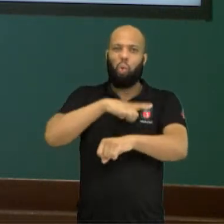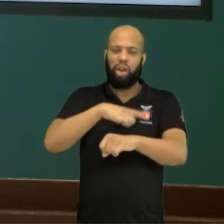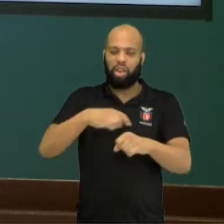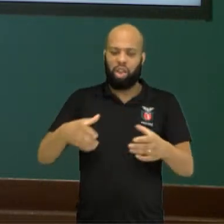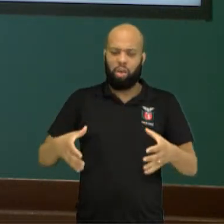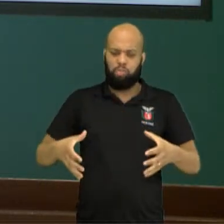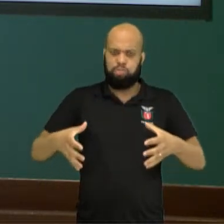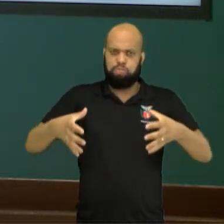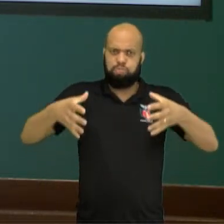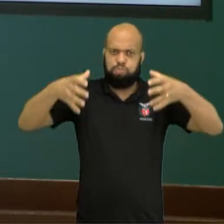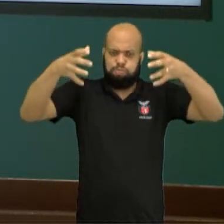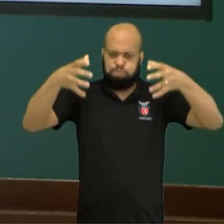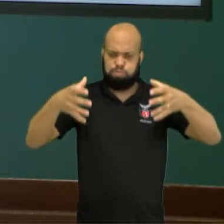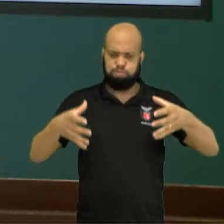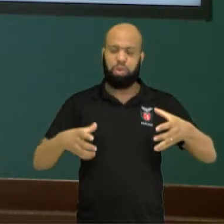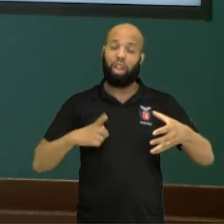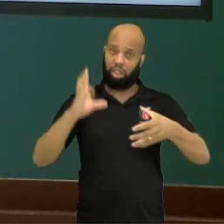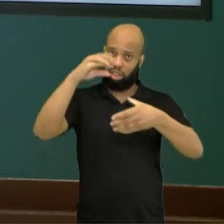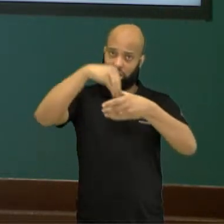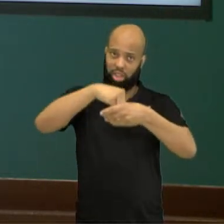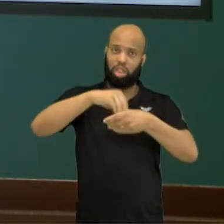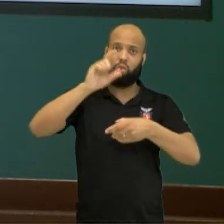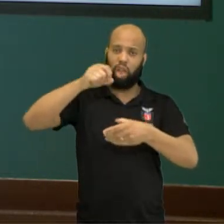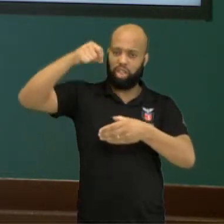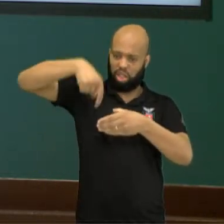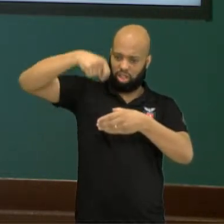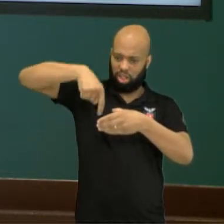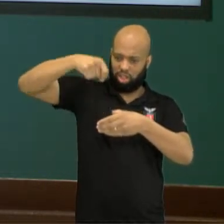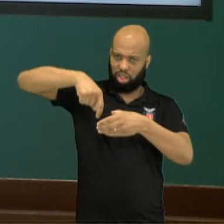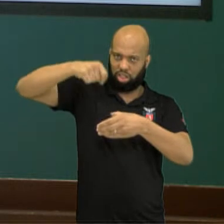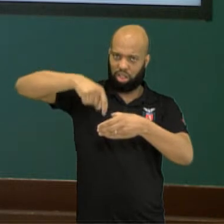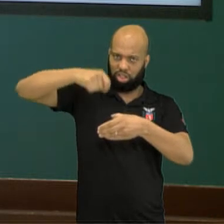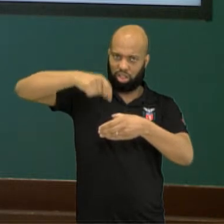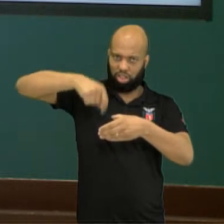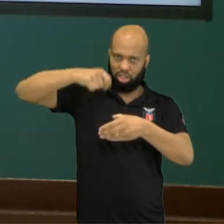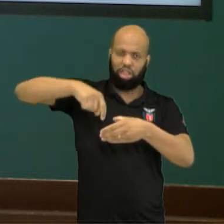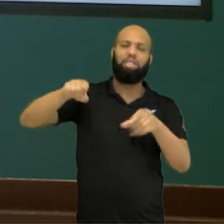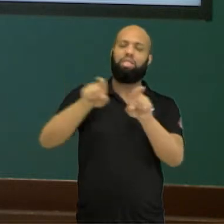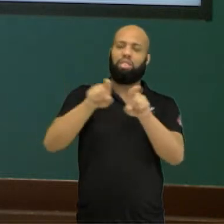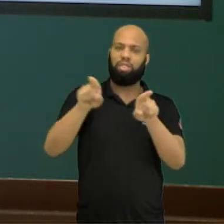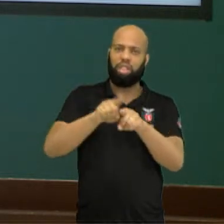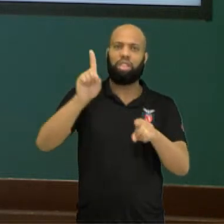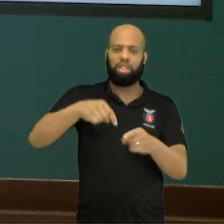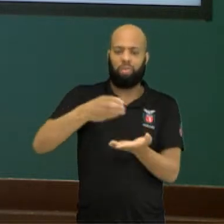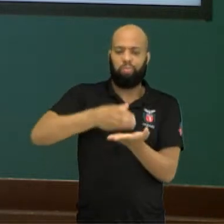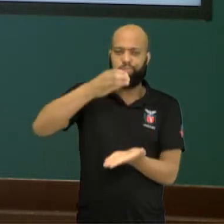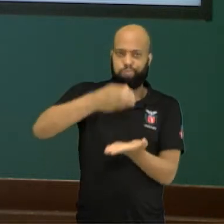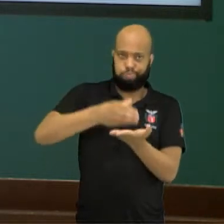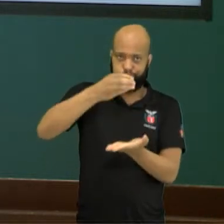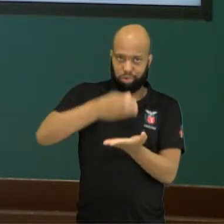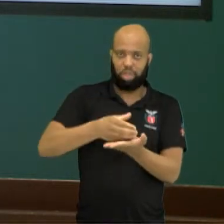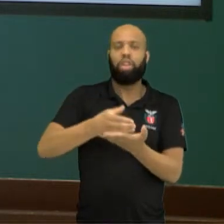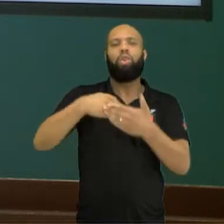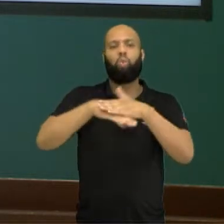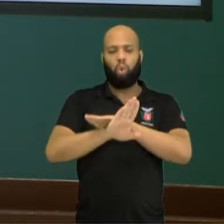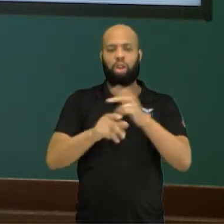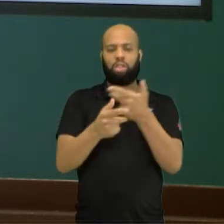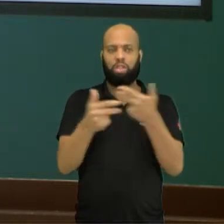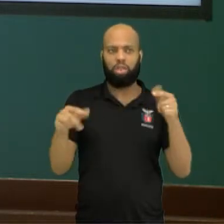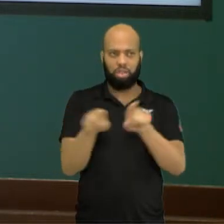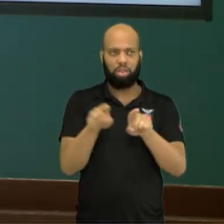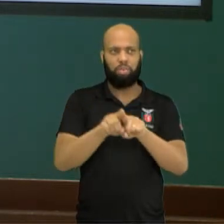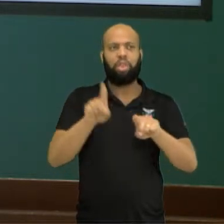grãos, também tem um formato cilíndrico, né? Que é um formato bastante utilizado para armazenamento